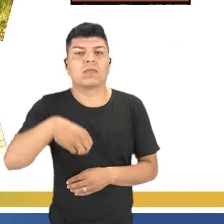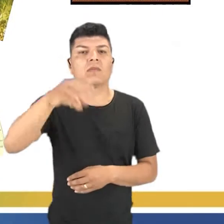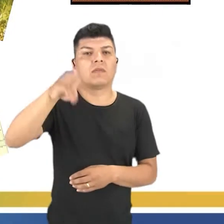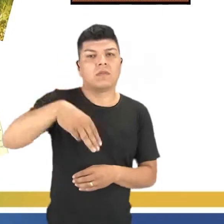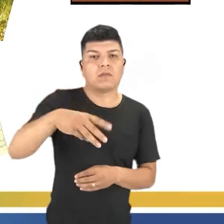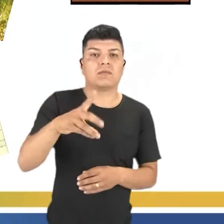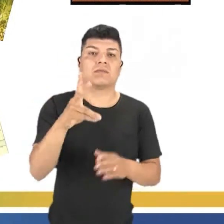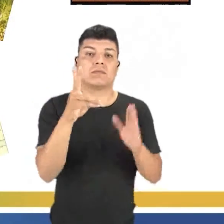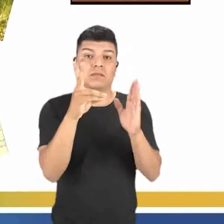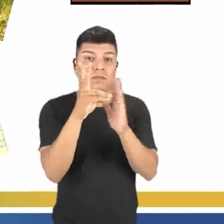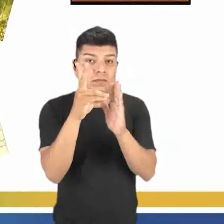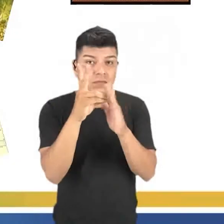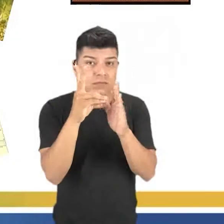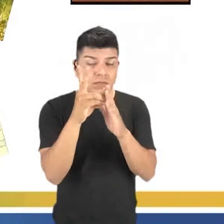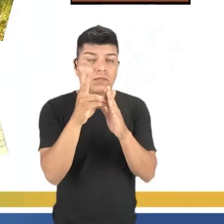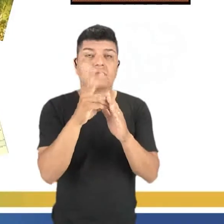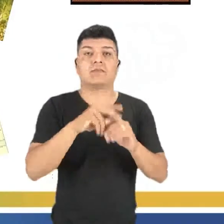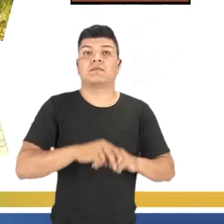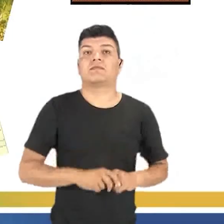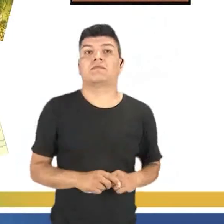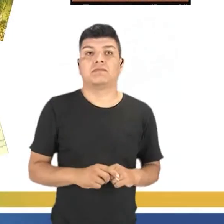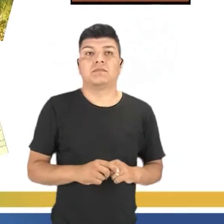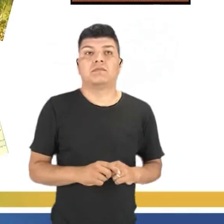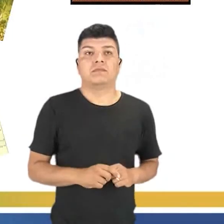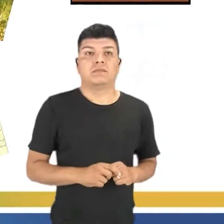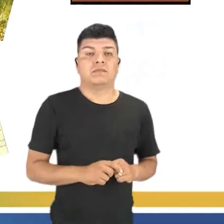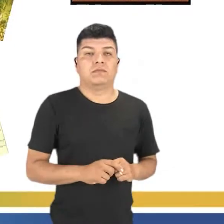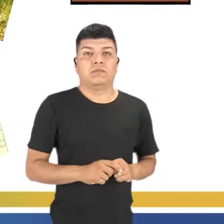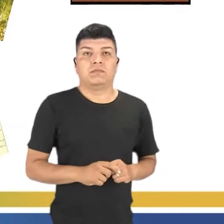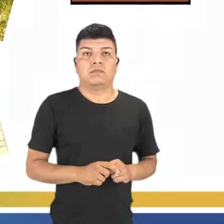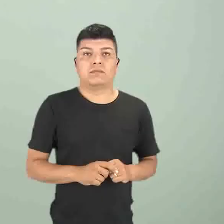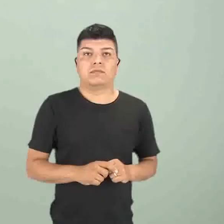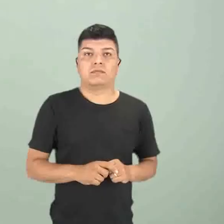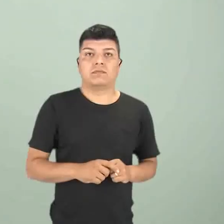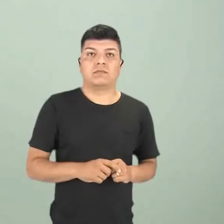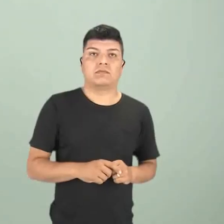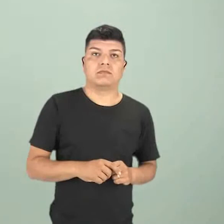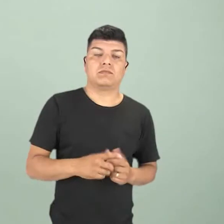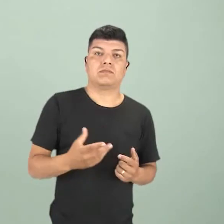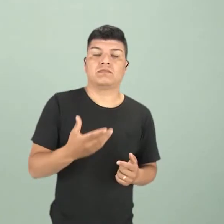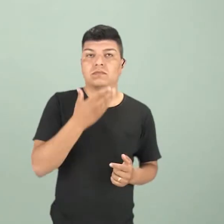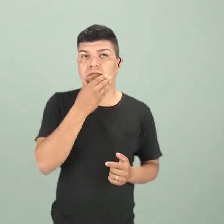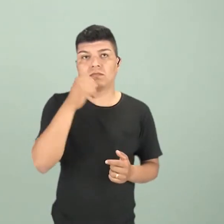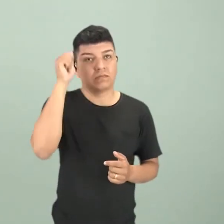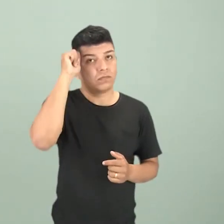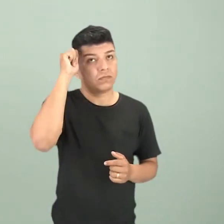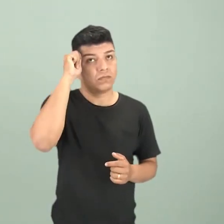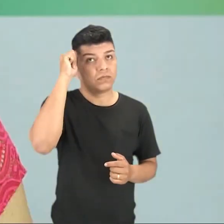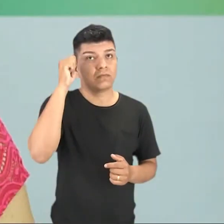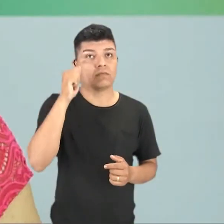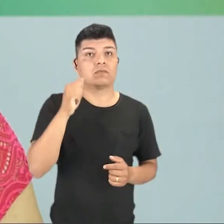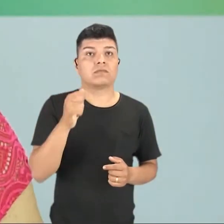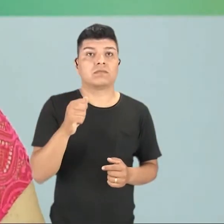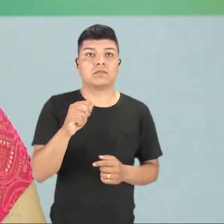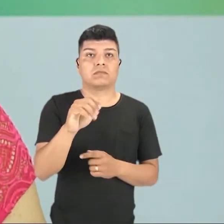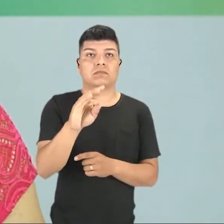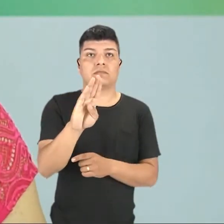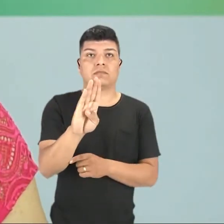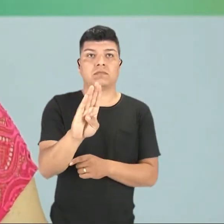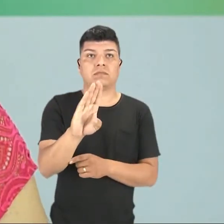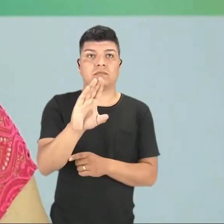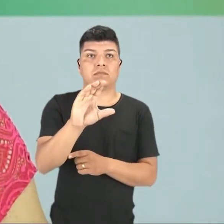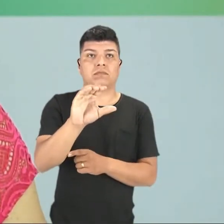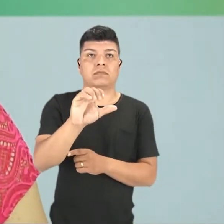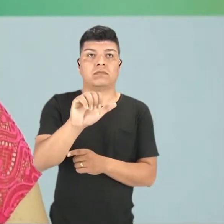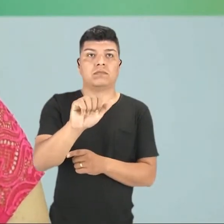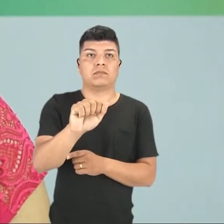os índios. Então, o grande autor dessa vertente é Basílio da Gama, que